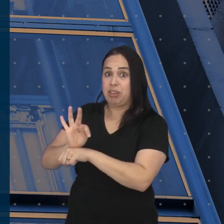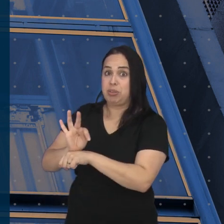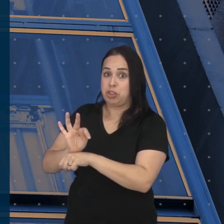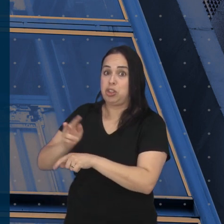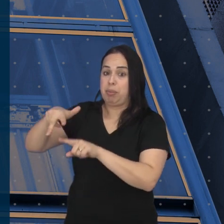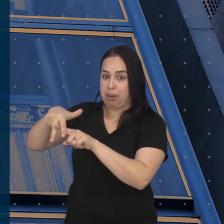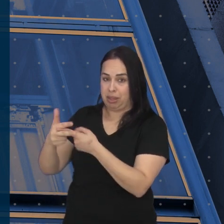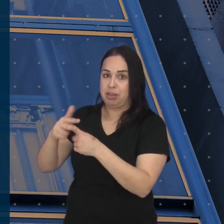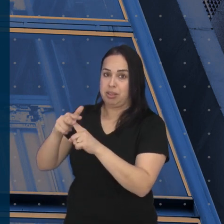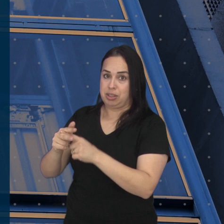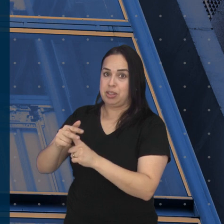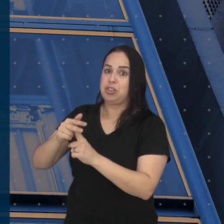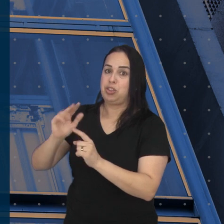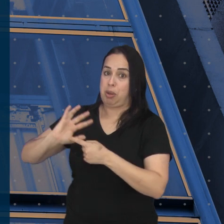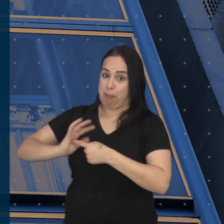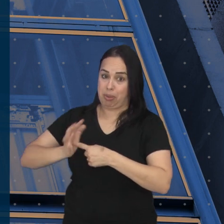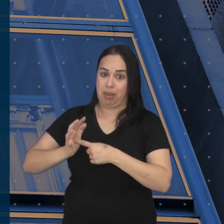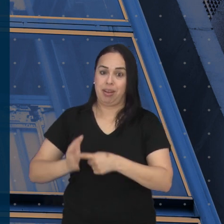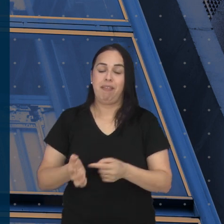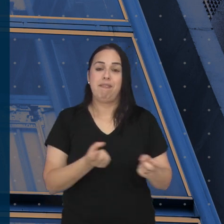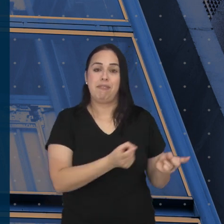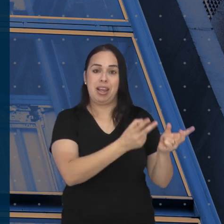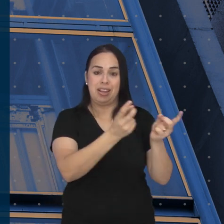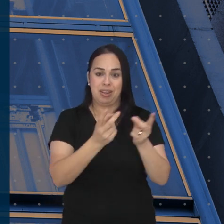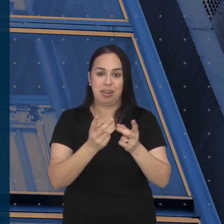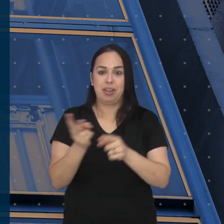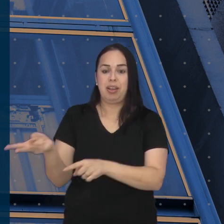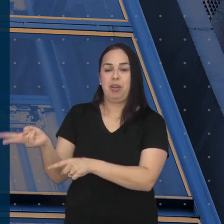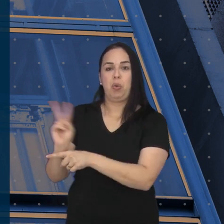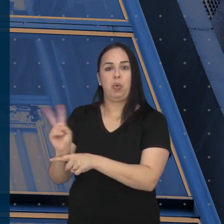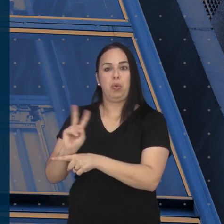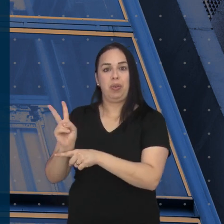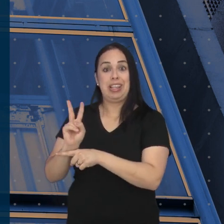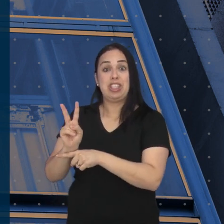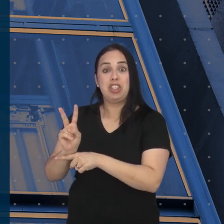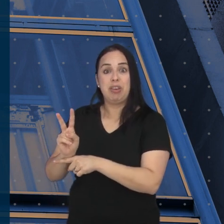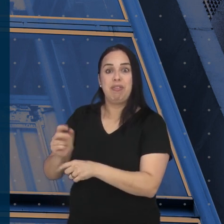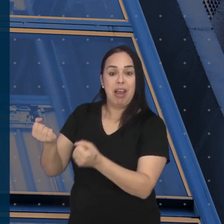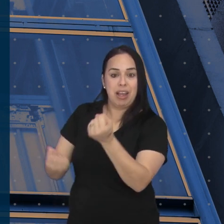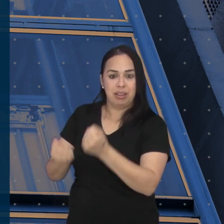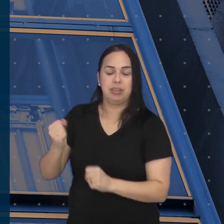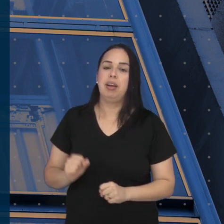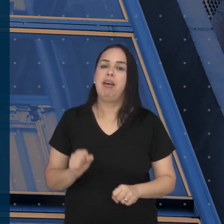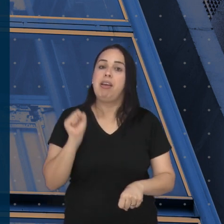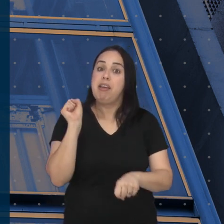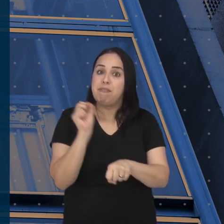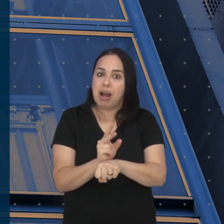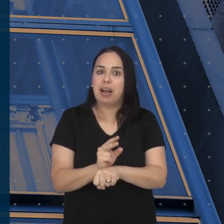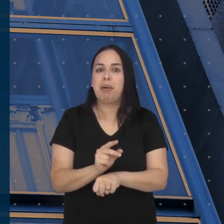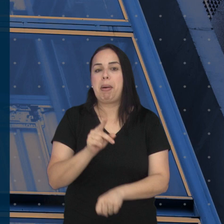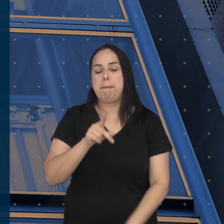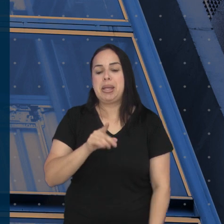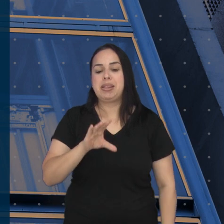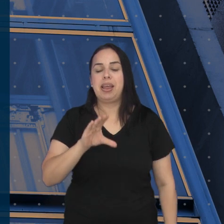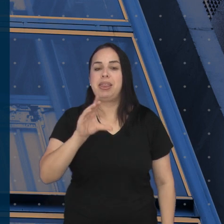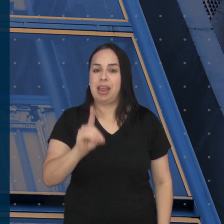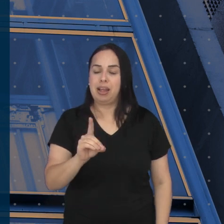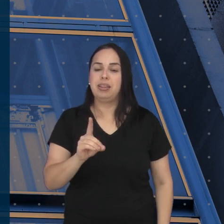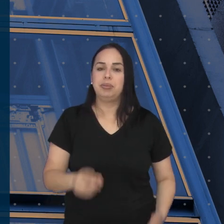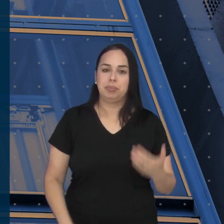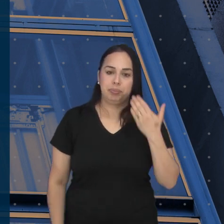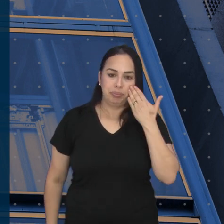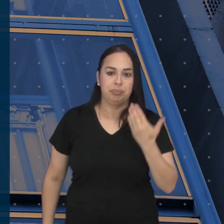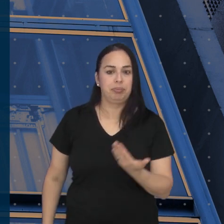máquinas, vendedor interno, vendedora e vistoriador veicular. Ainda há vagas para pessoa com deficiência